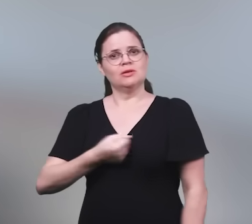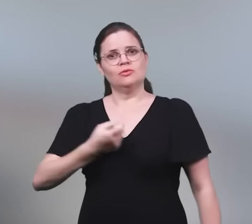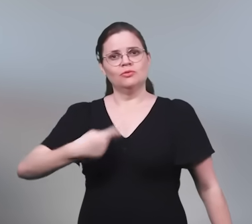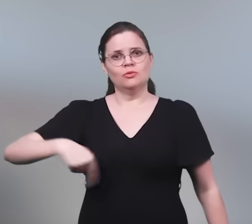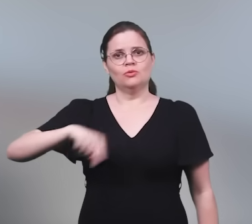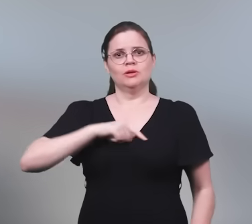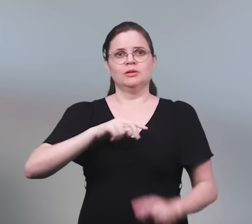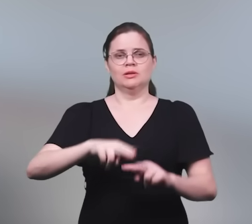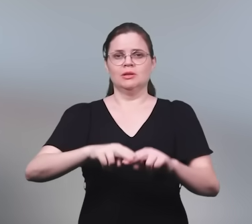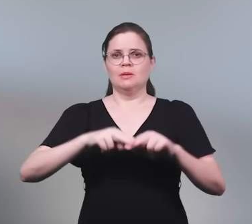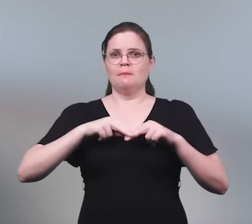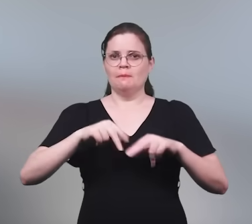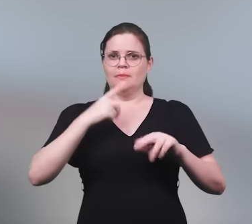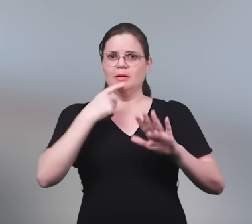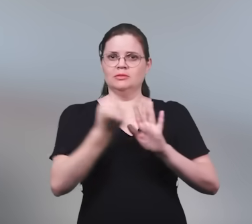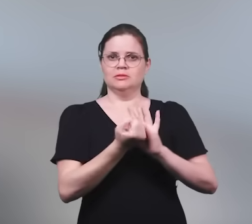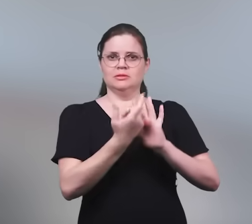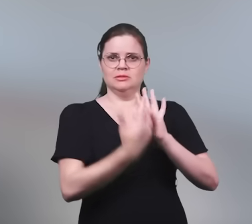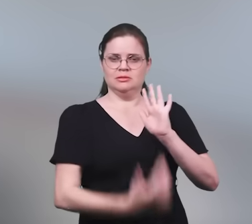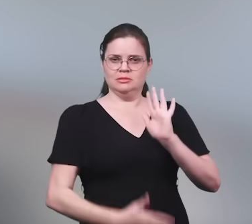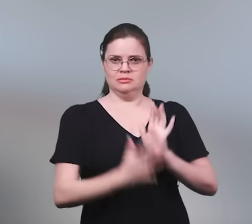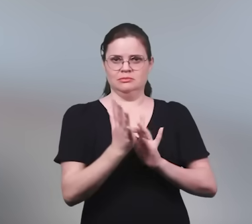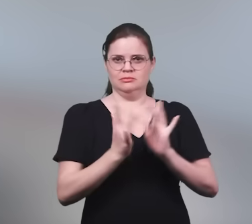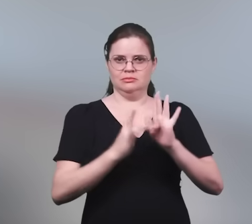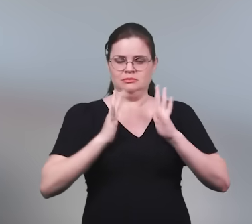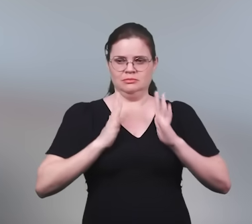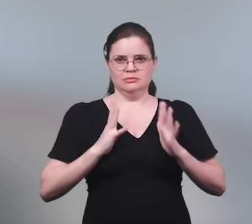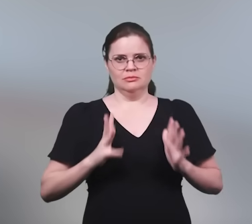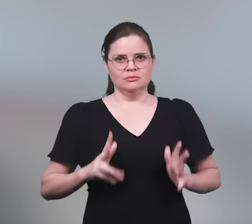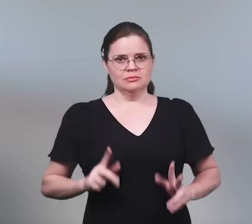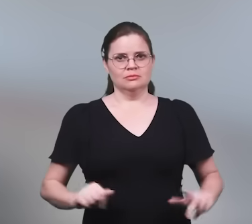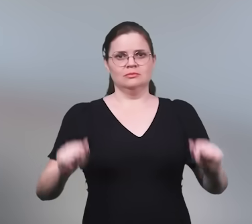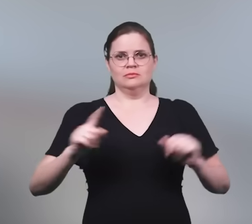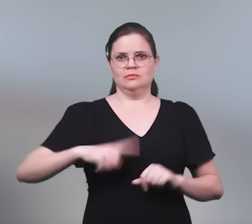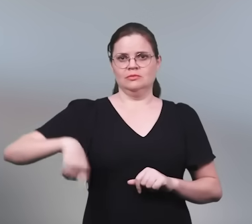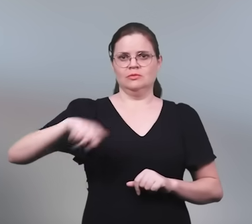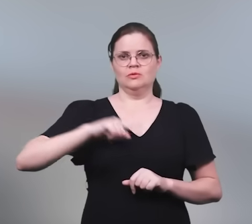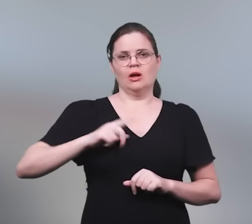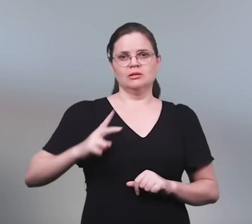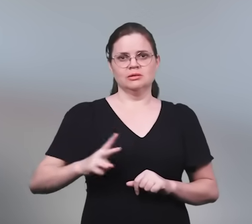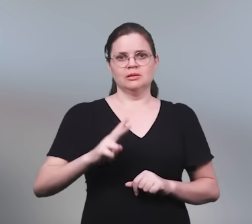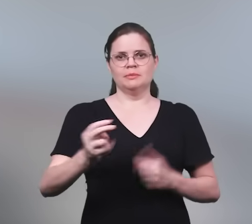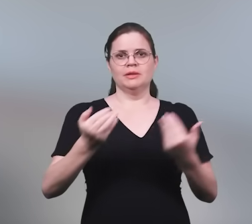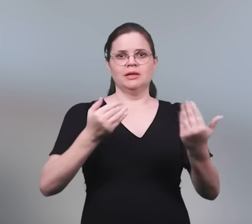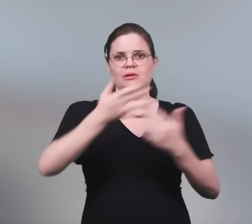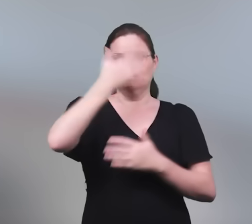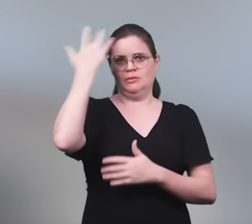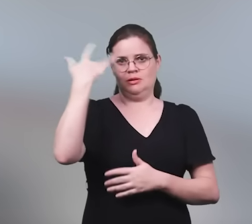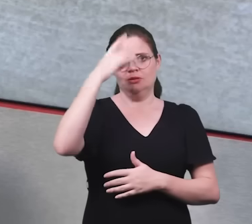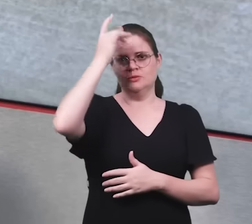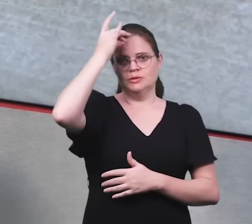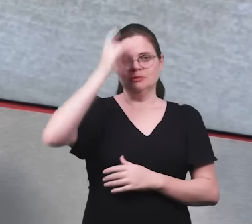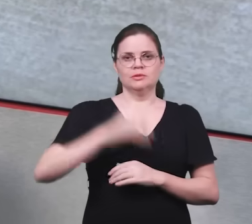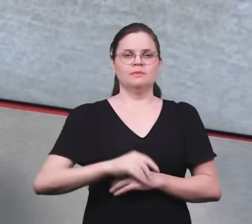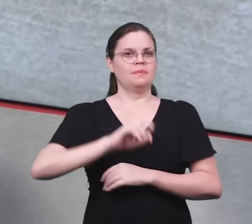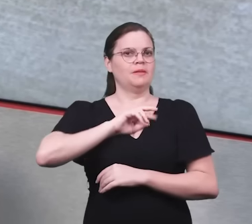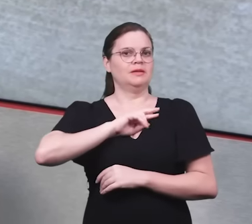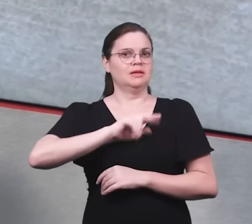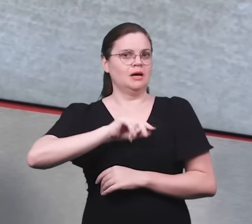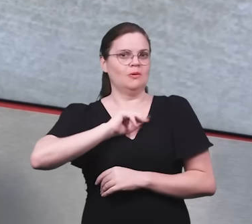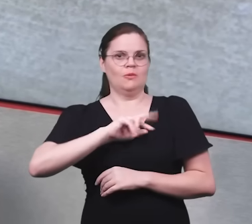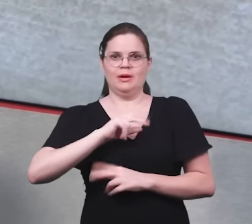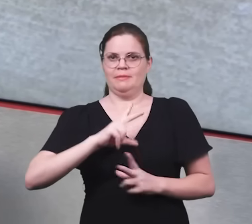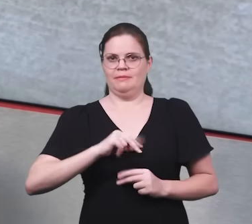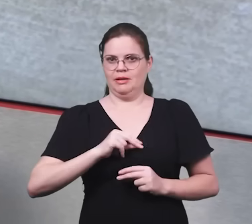pela lavagem regeneradora e da renovação do Espírito Santo. Então não foi